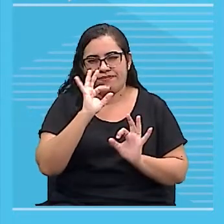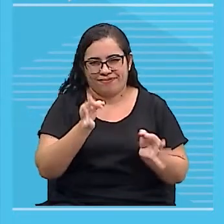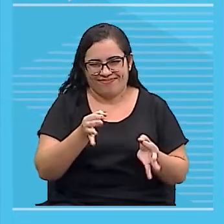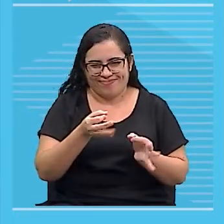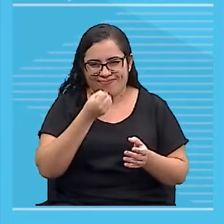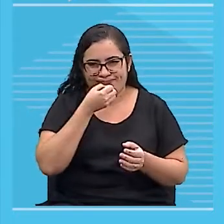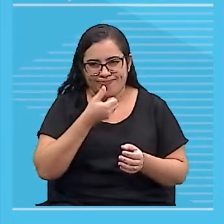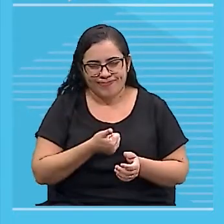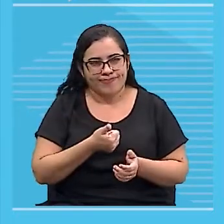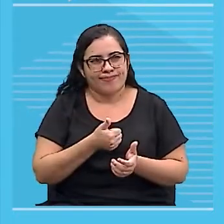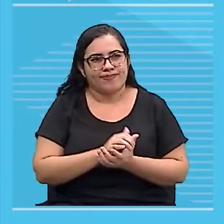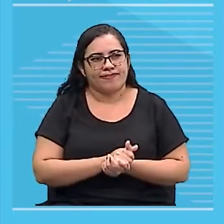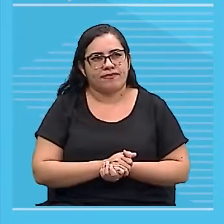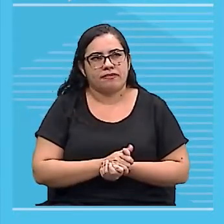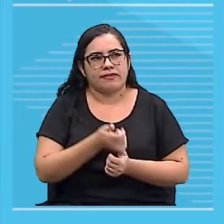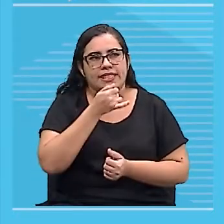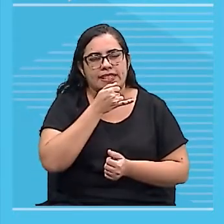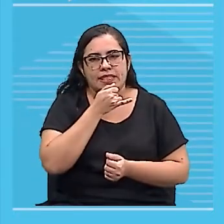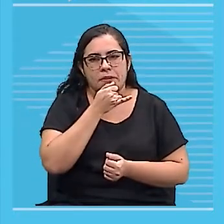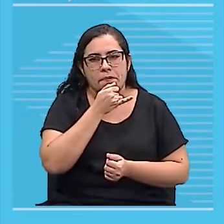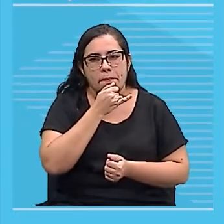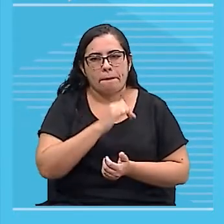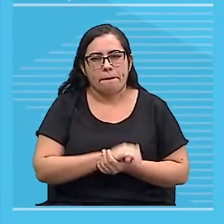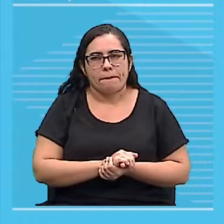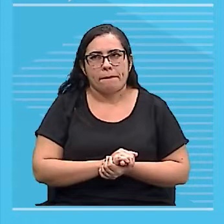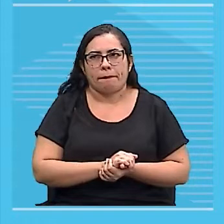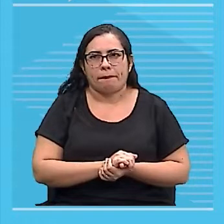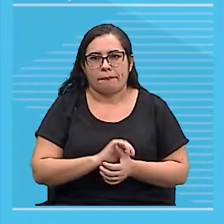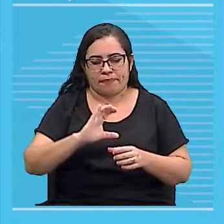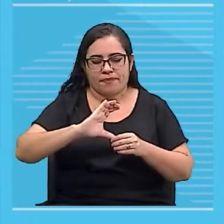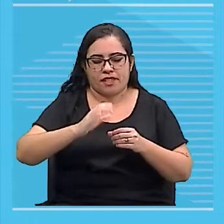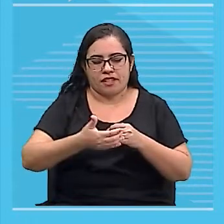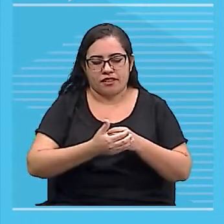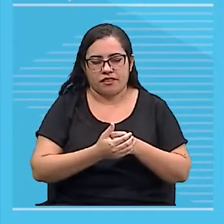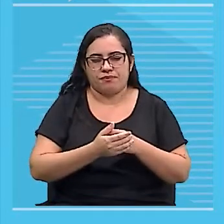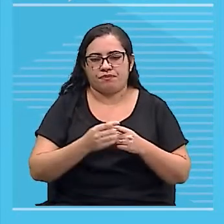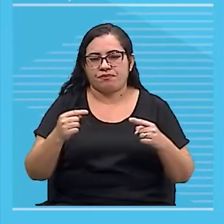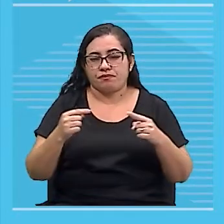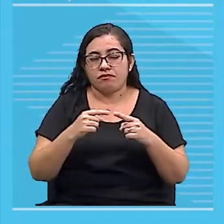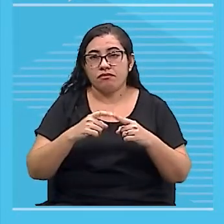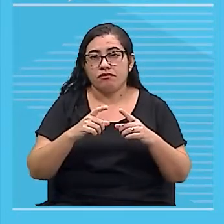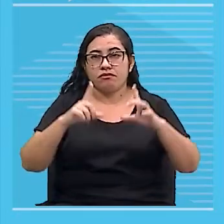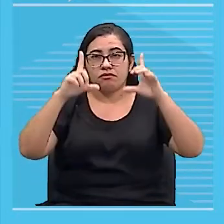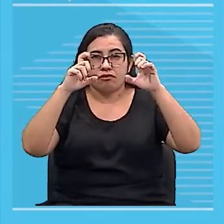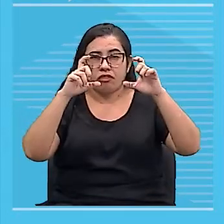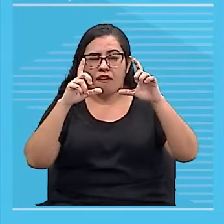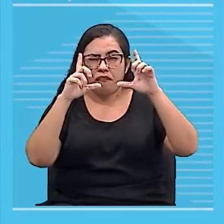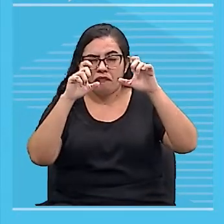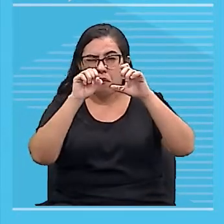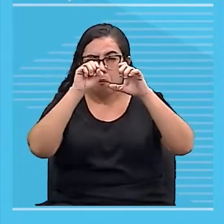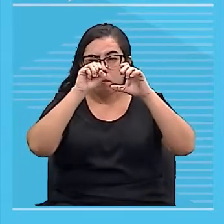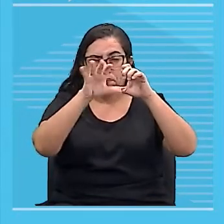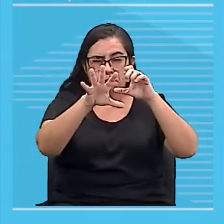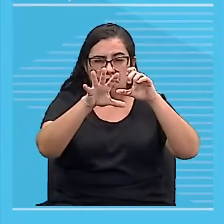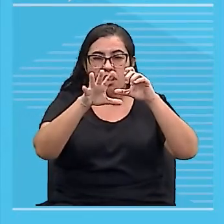Beleza? Então, por exemplo, o uso de um capacitor está associado ao flash de uma câmera. Quando